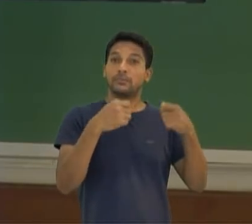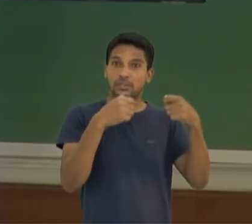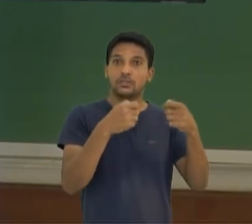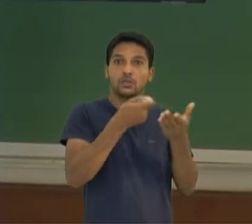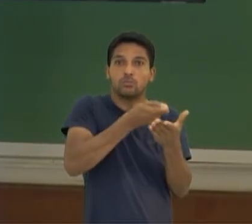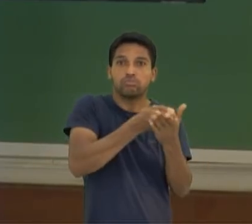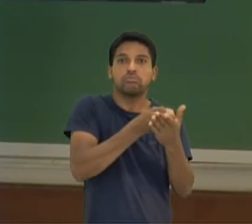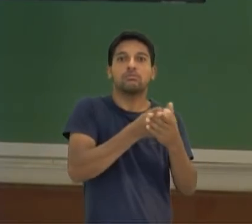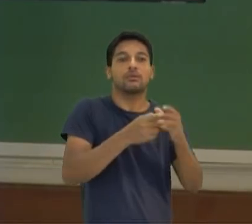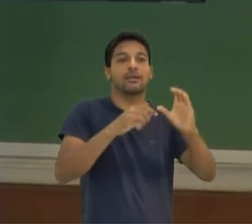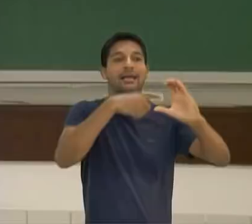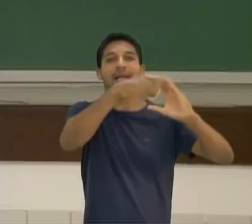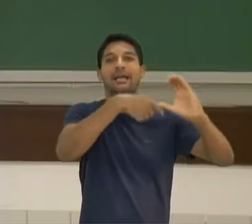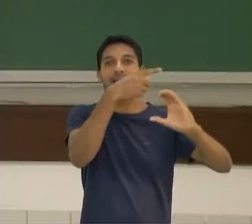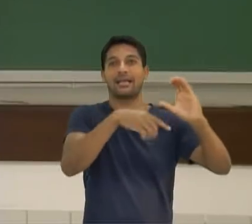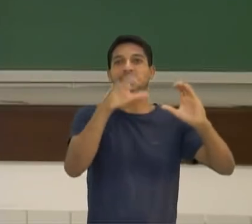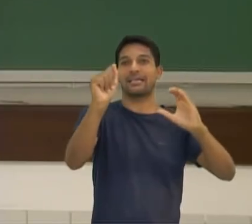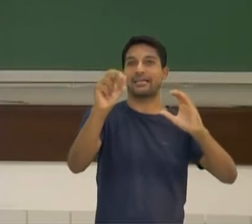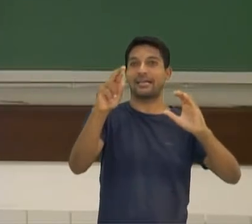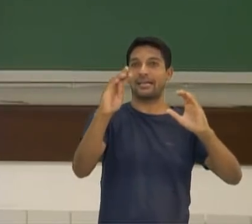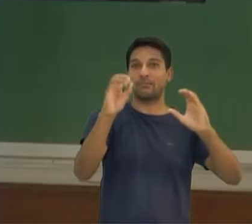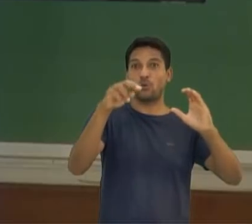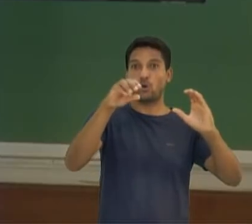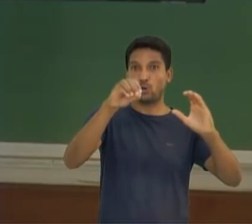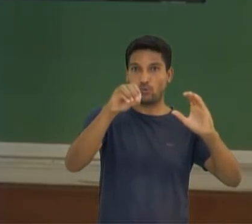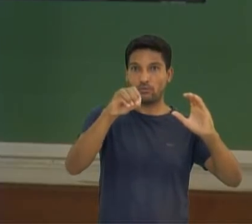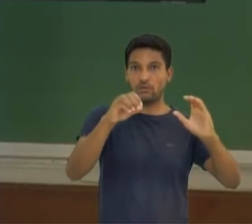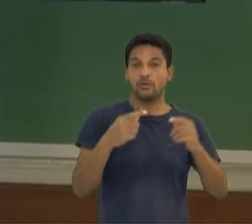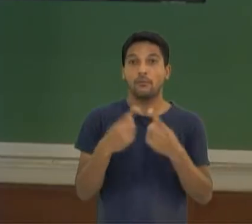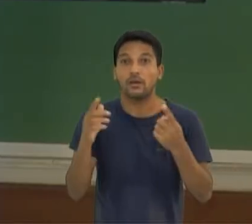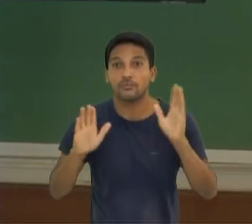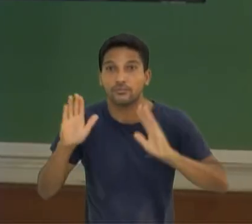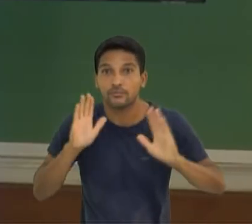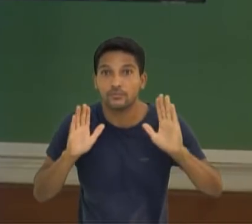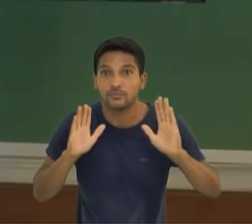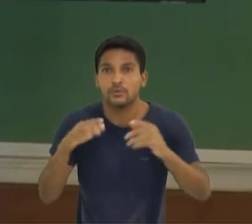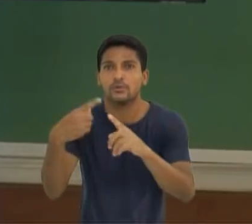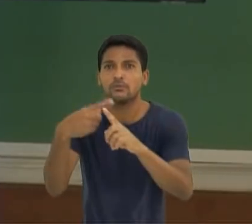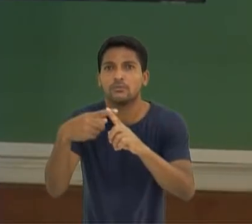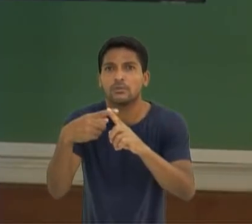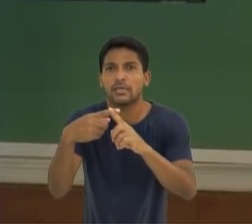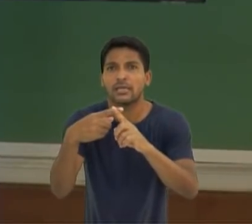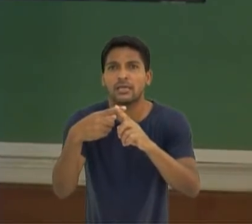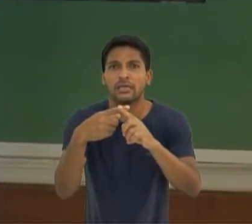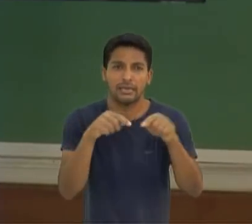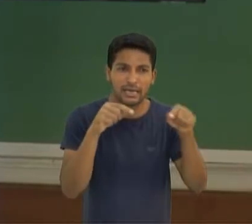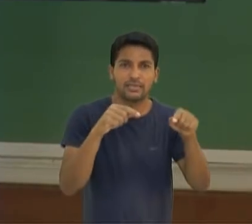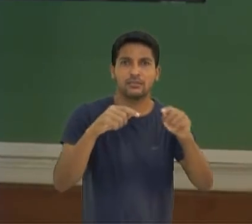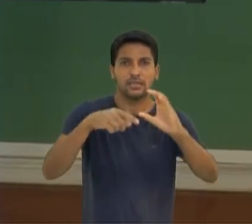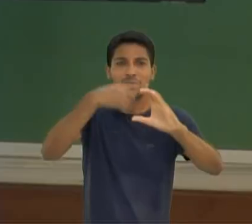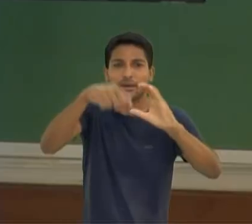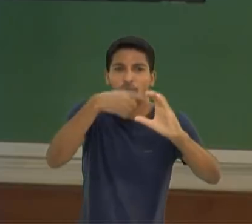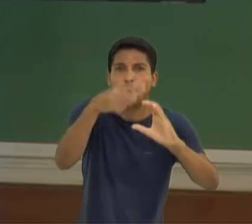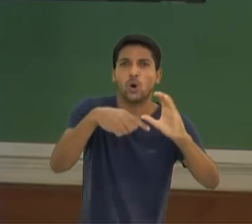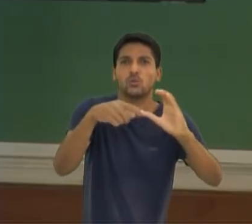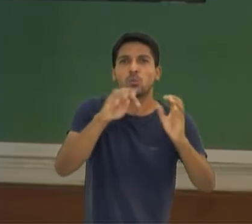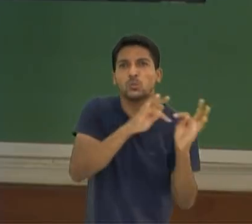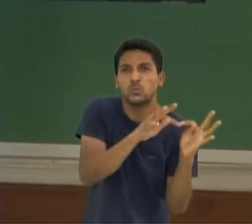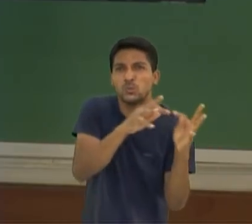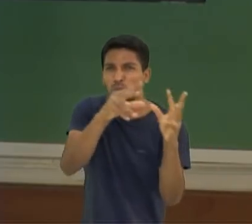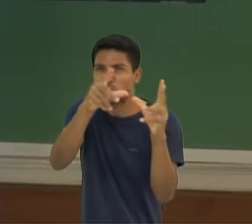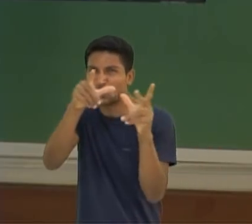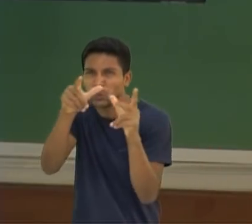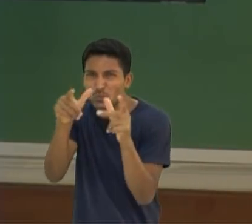ter carbono. Mas cuidado, porque nem tudo que tem carbono é